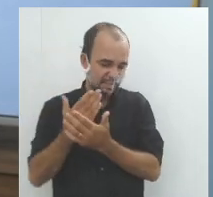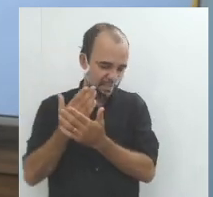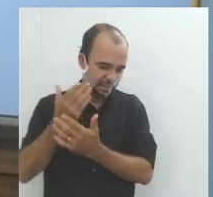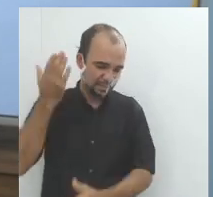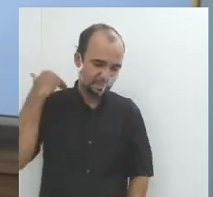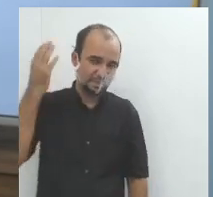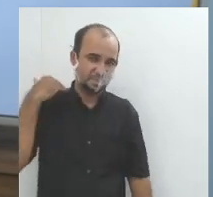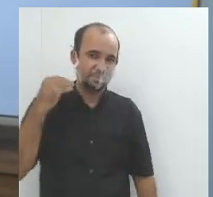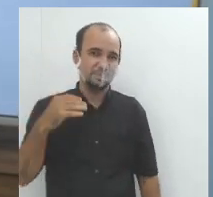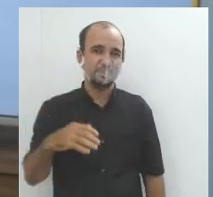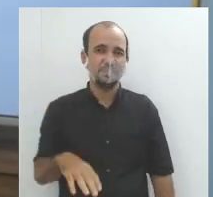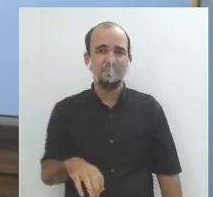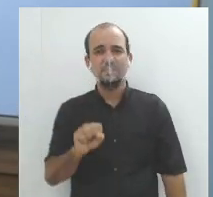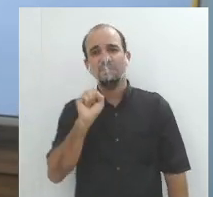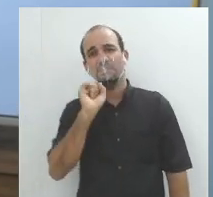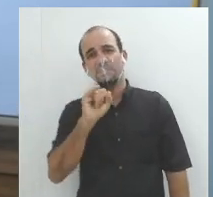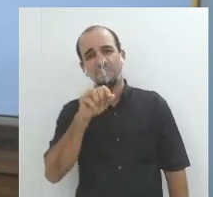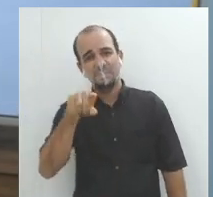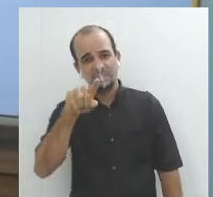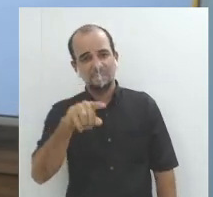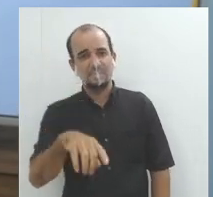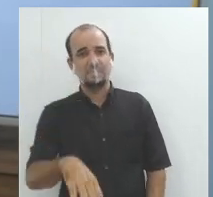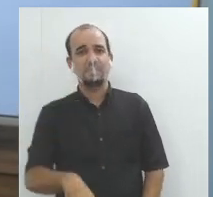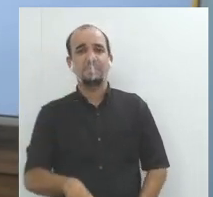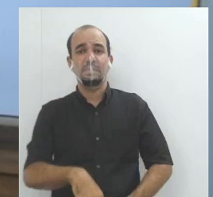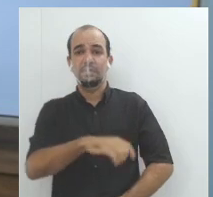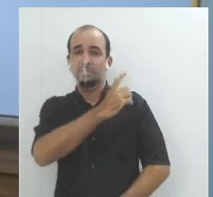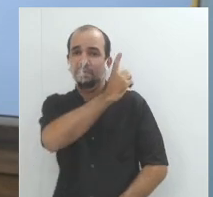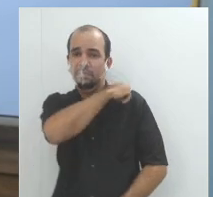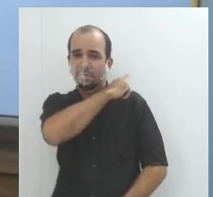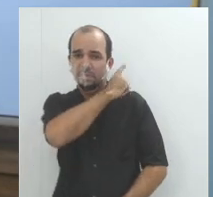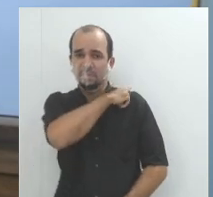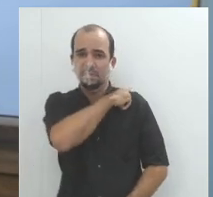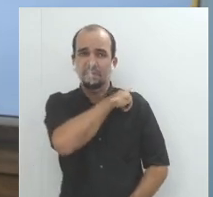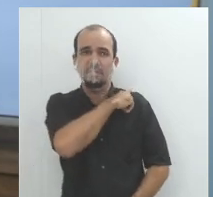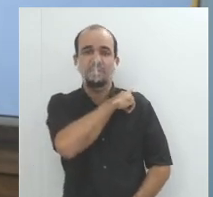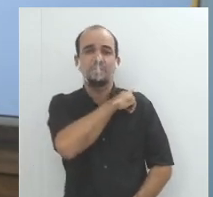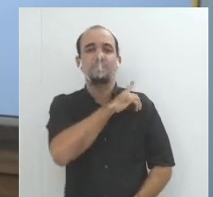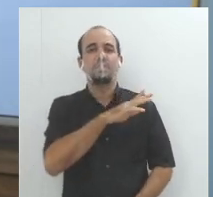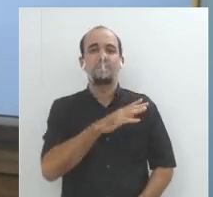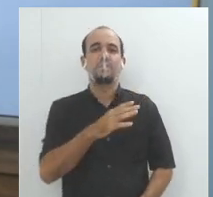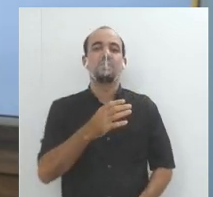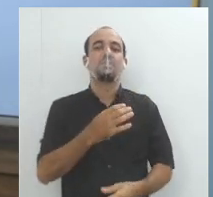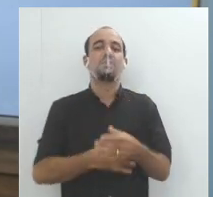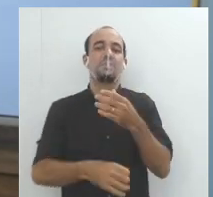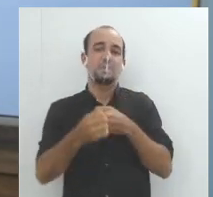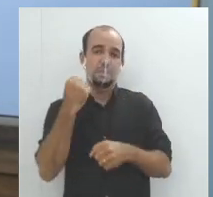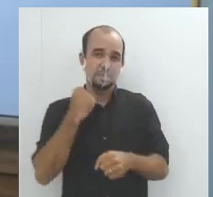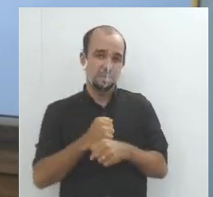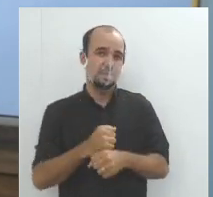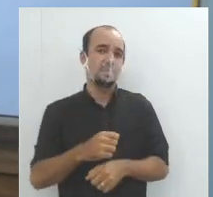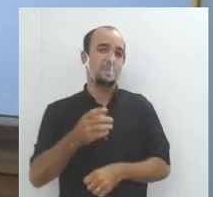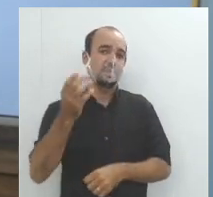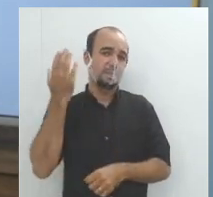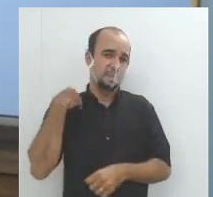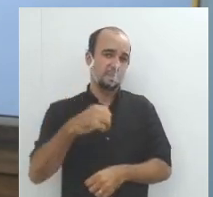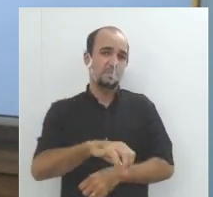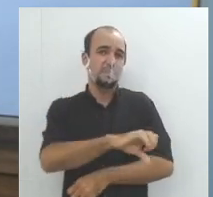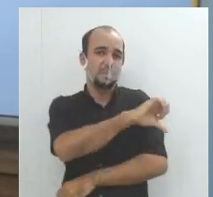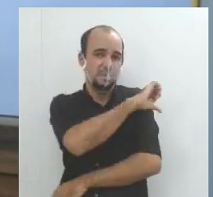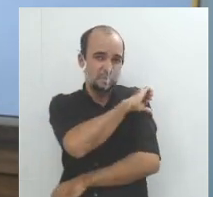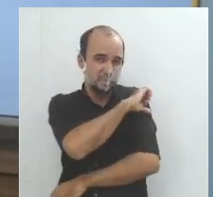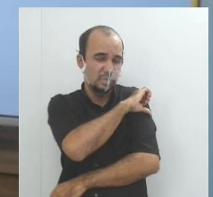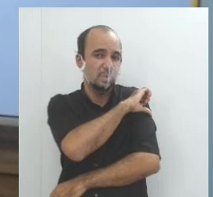se você é primeira série do ensino médio, né, ano passado você cursou o 9º ano. E